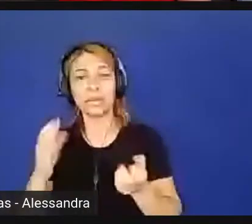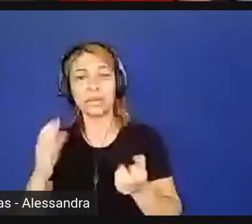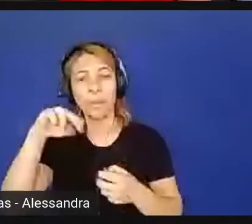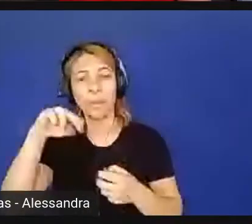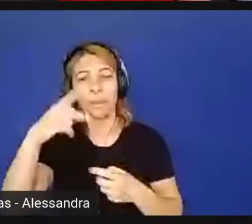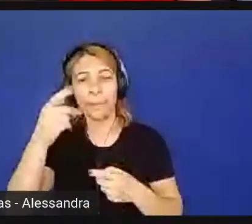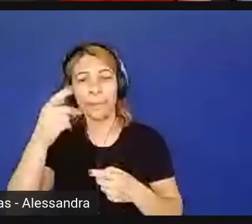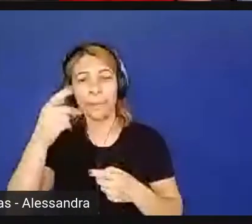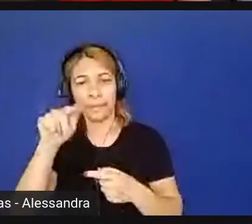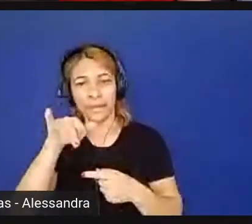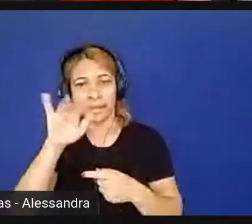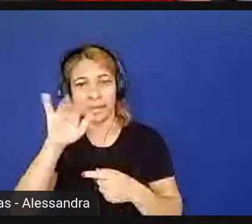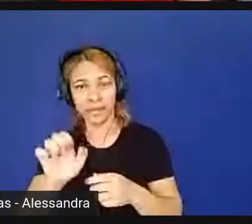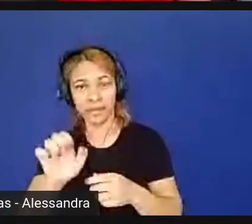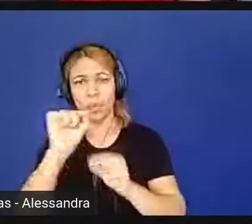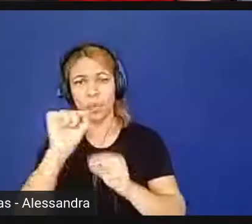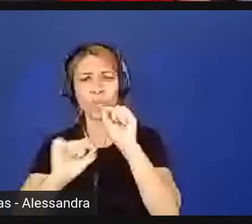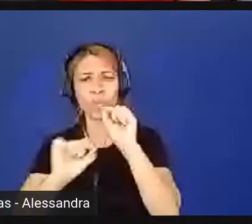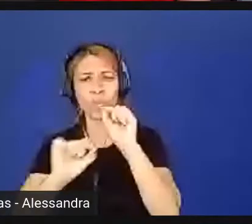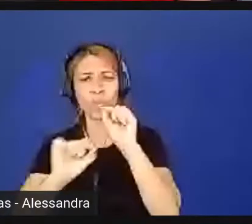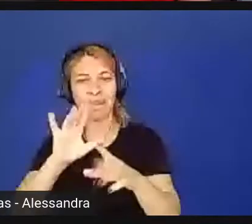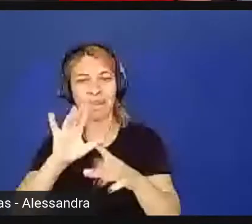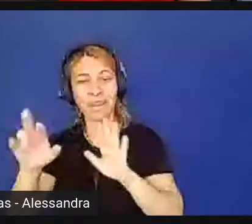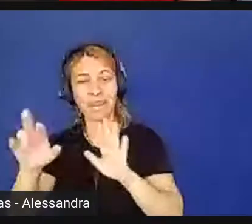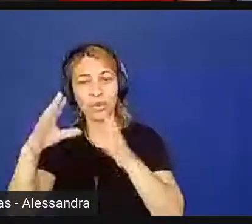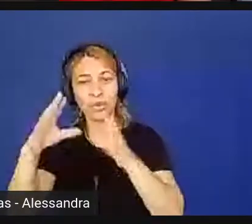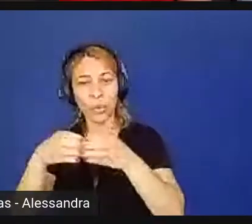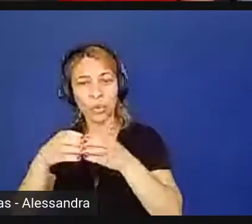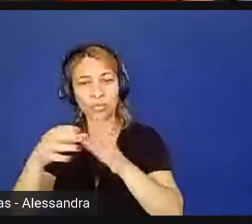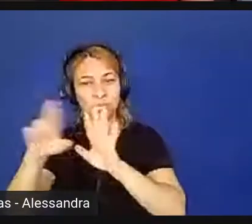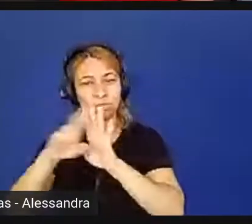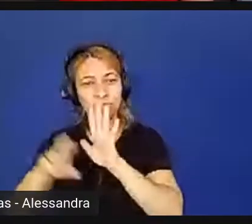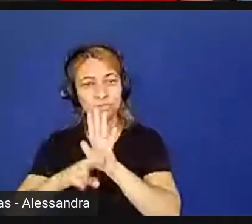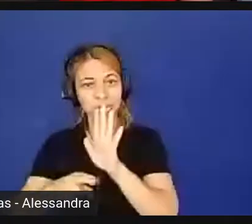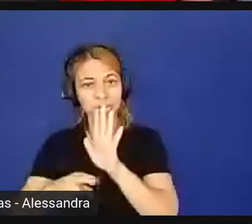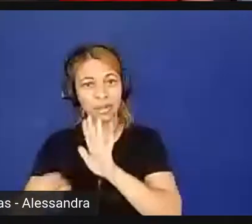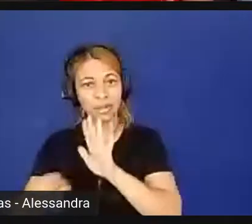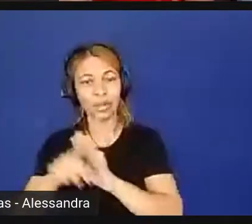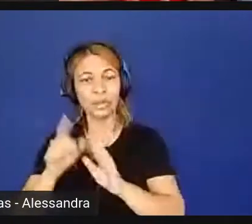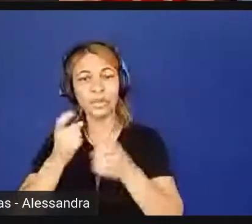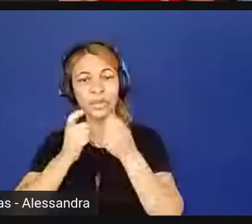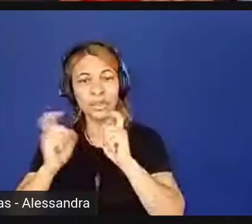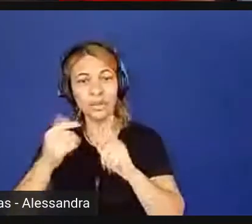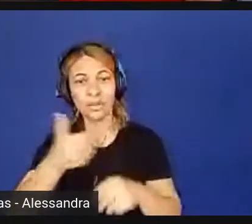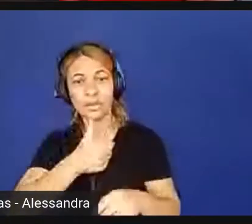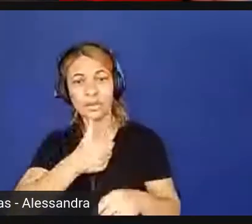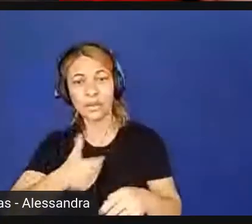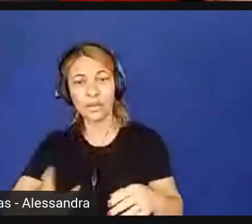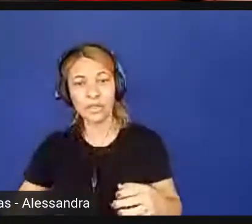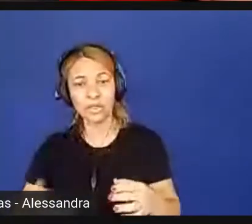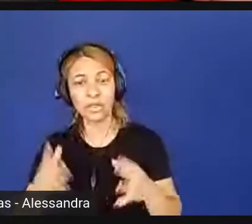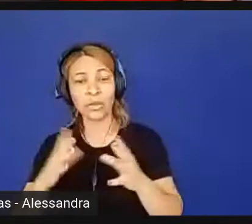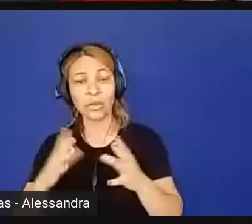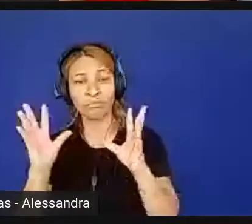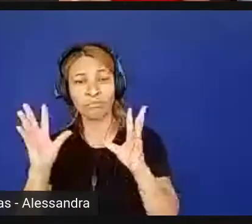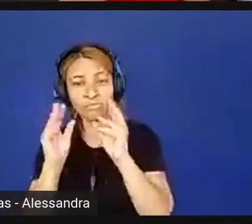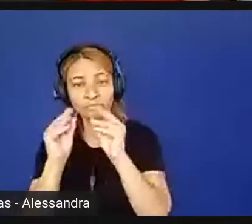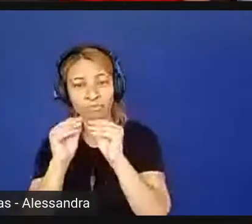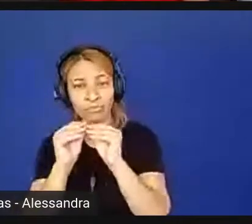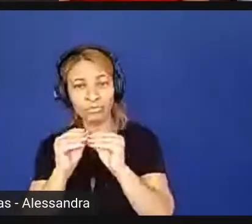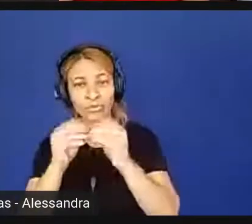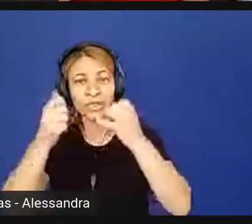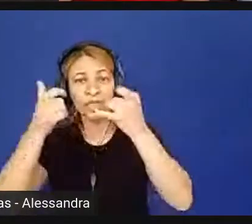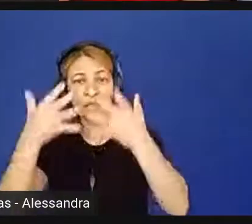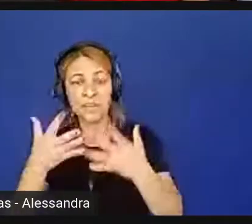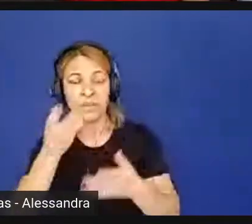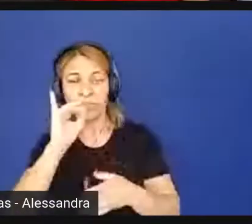da implementação do compliance na administração pública. Farei uma breve contextualização do nosso tema, para a gente